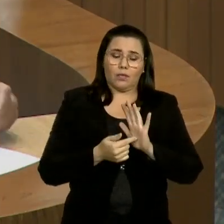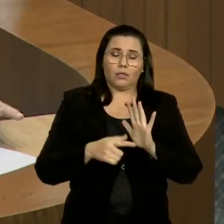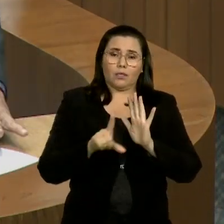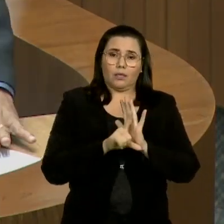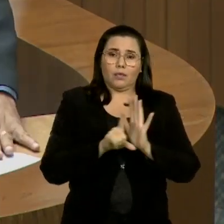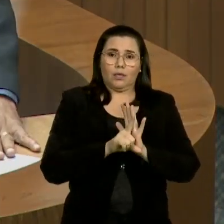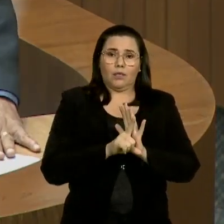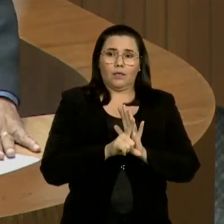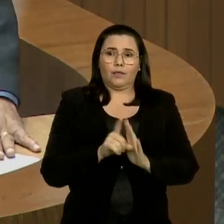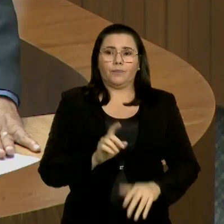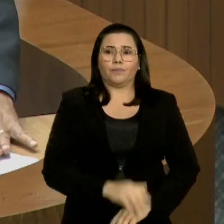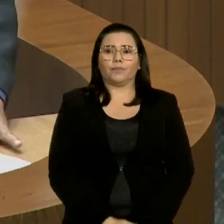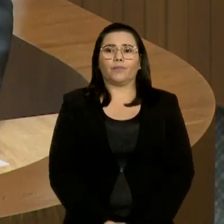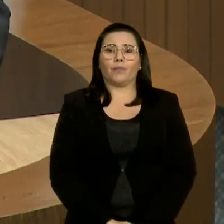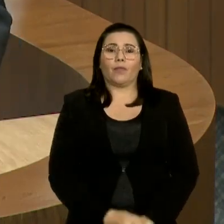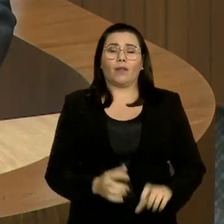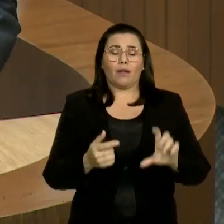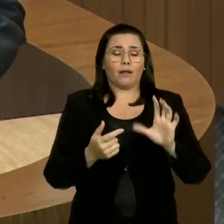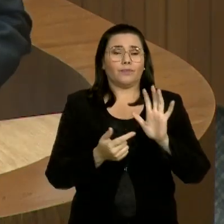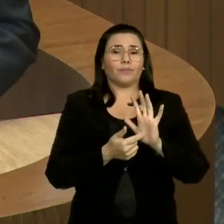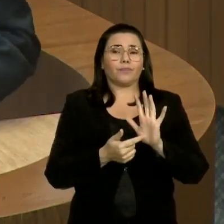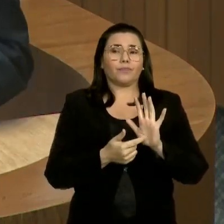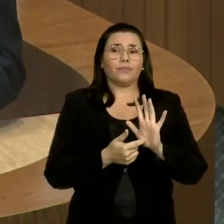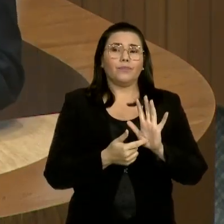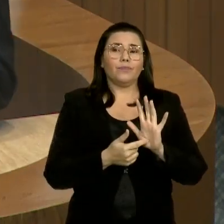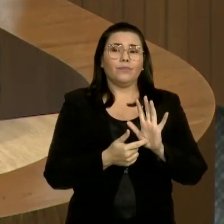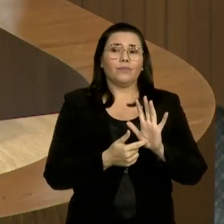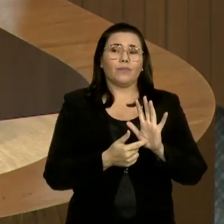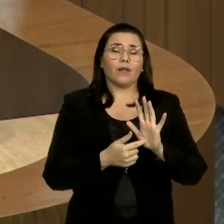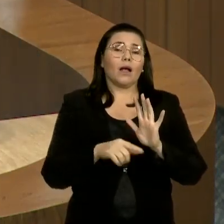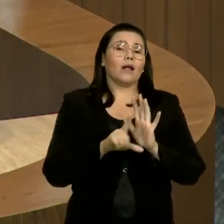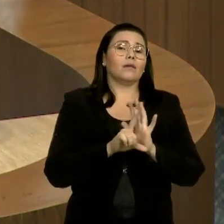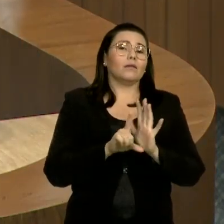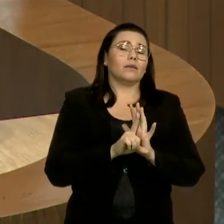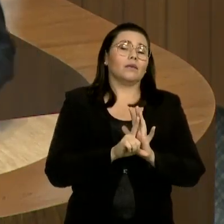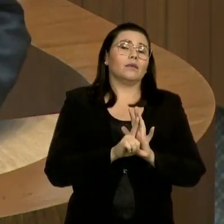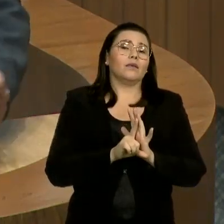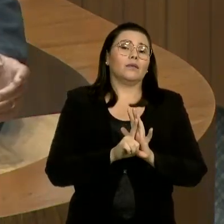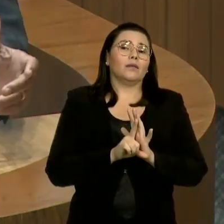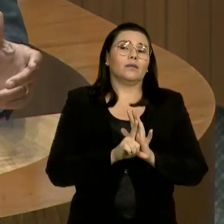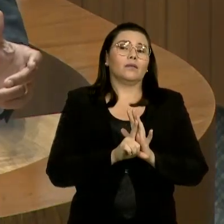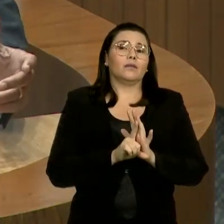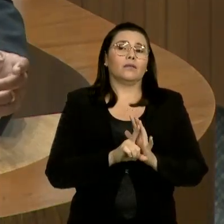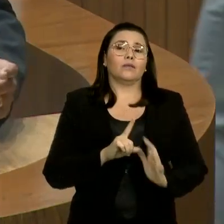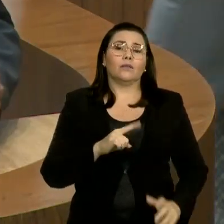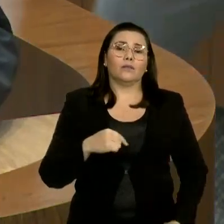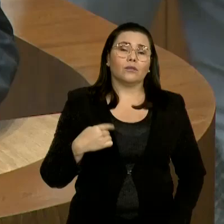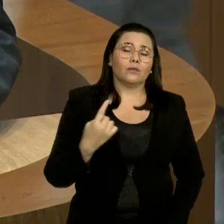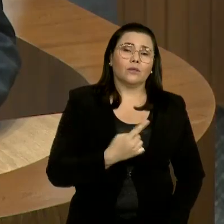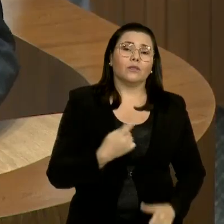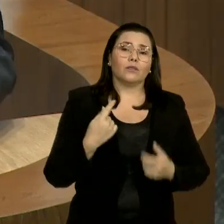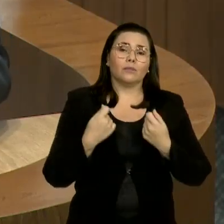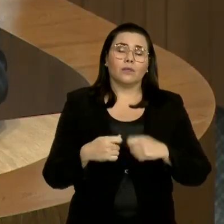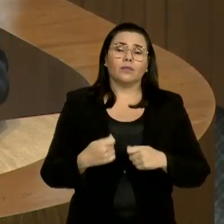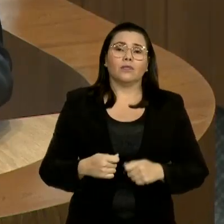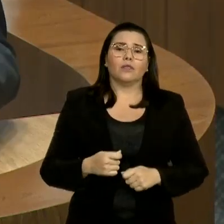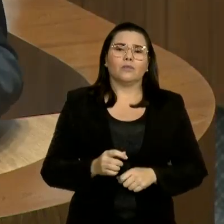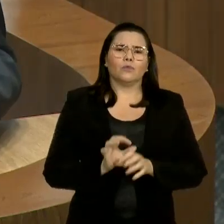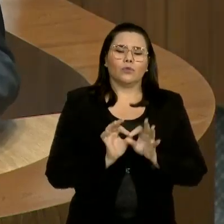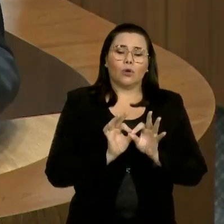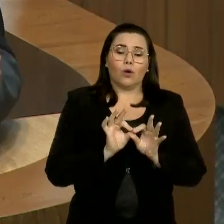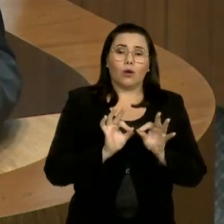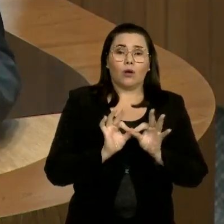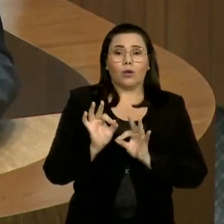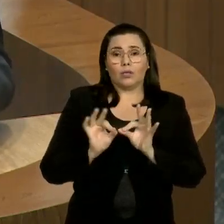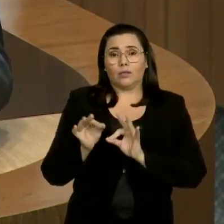ser efetivamente colocada em prática ela ainda há uma necessidade de ser regulamentada e na medida que o